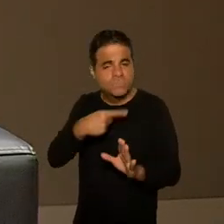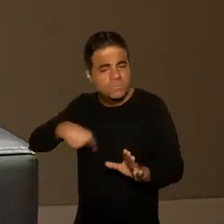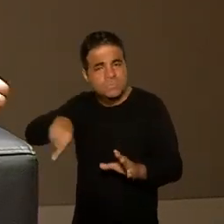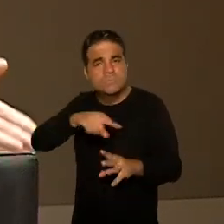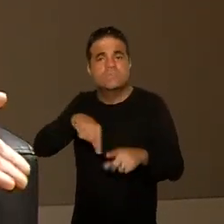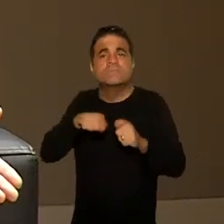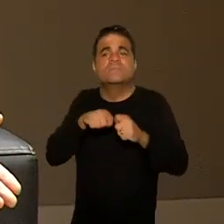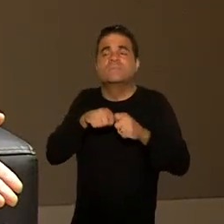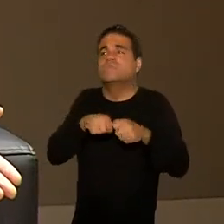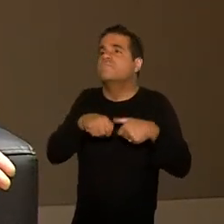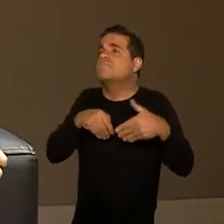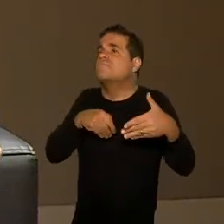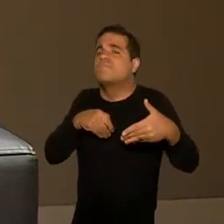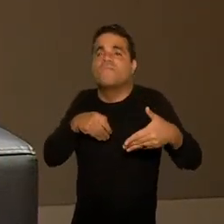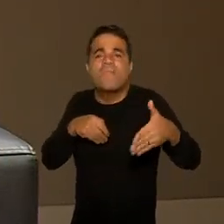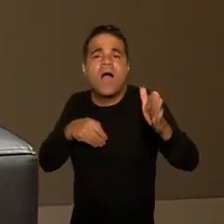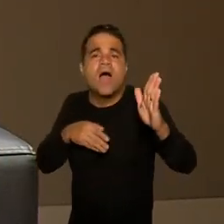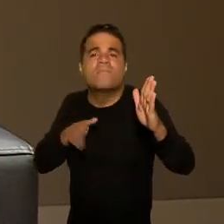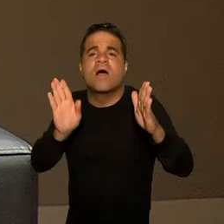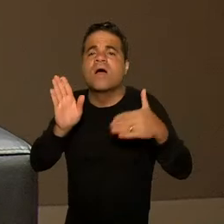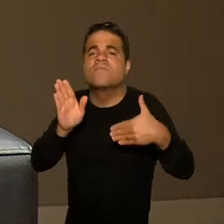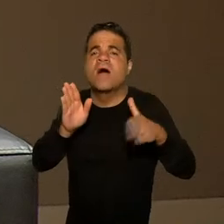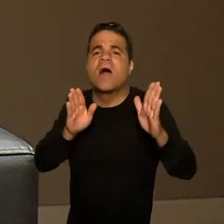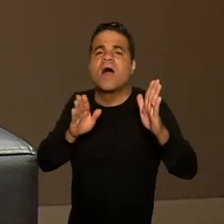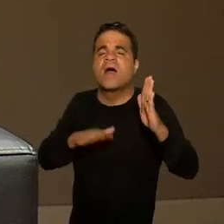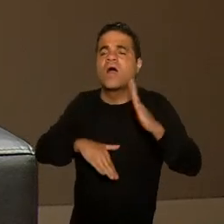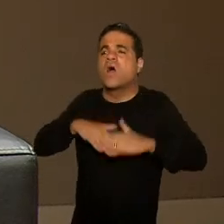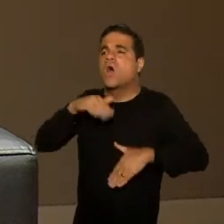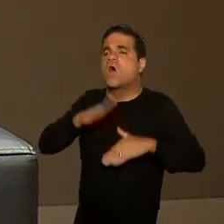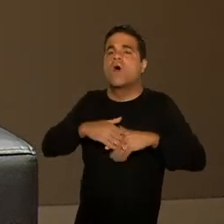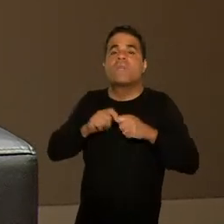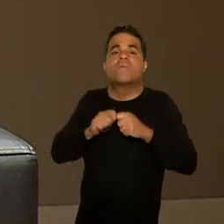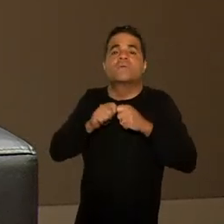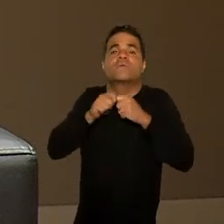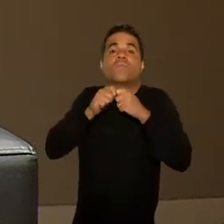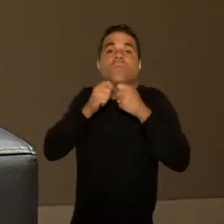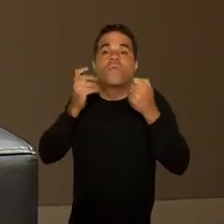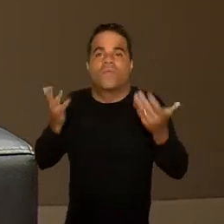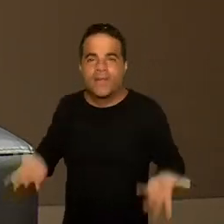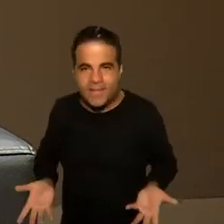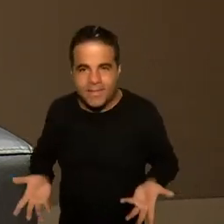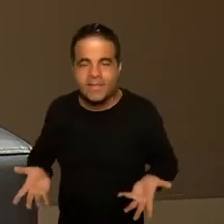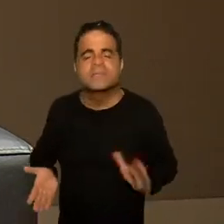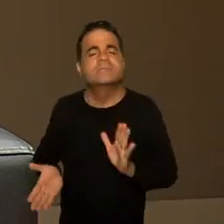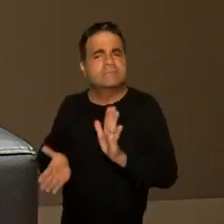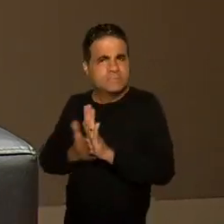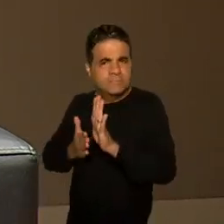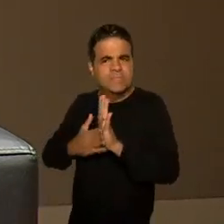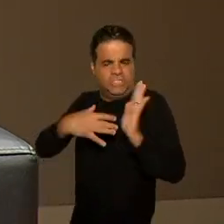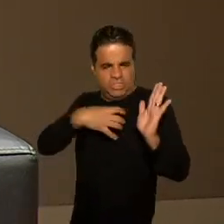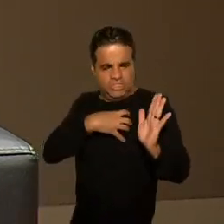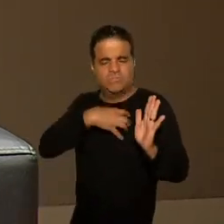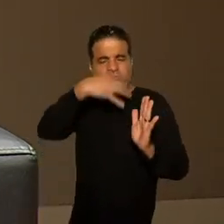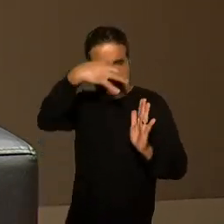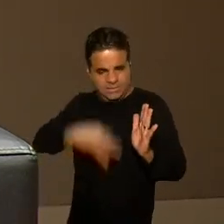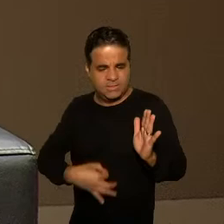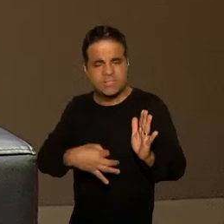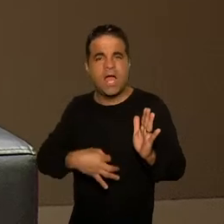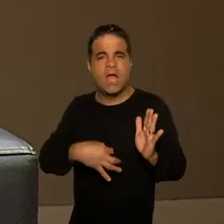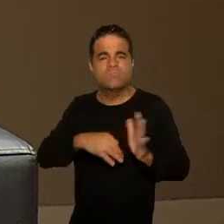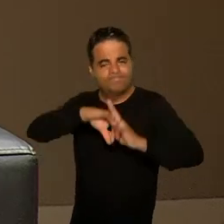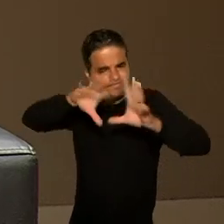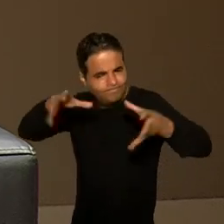né Por onde nós vamos caminhar para que obras nós vamos quando isso é estabelecido de forma